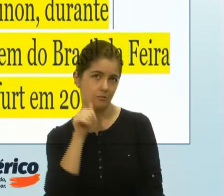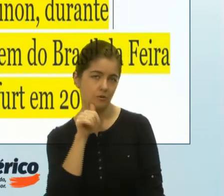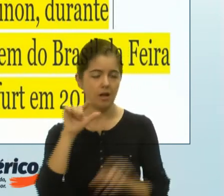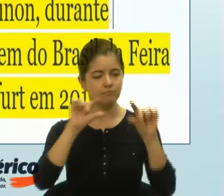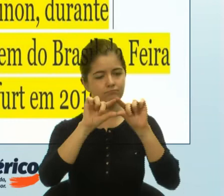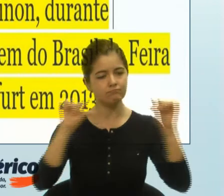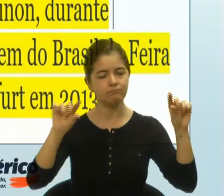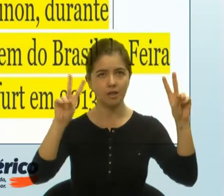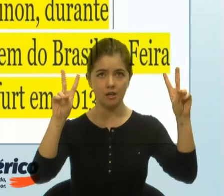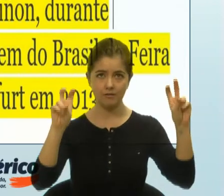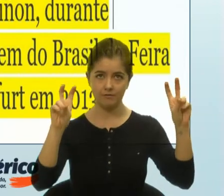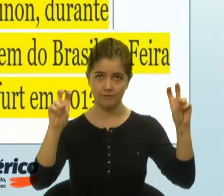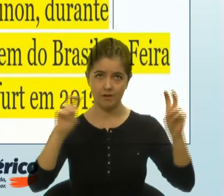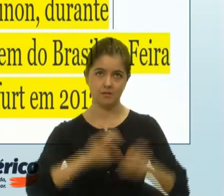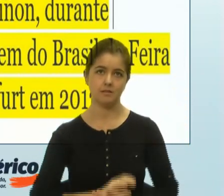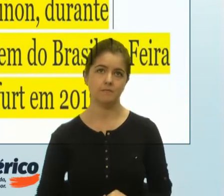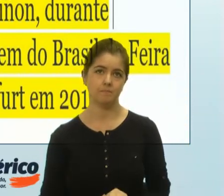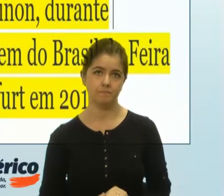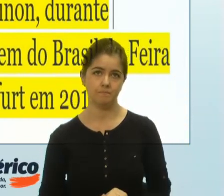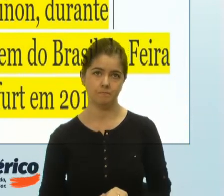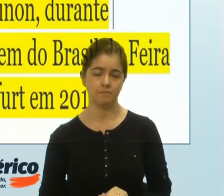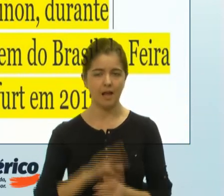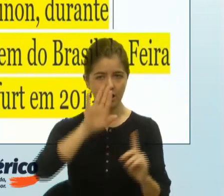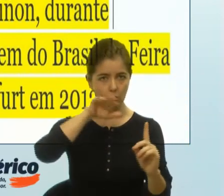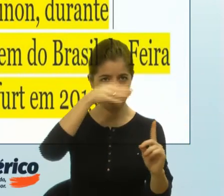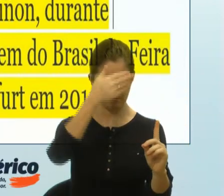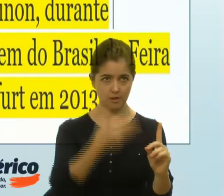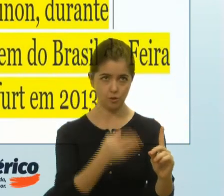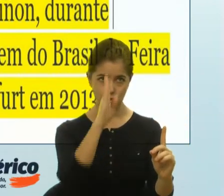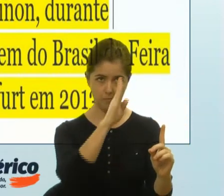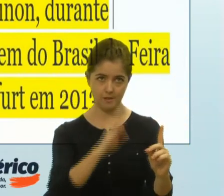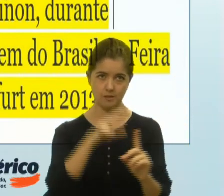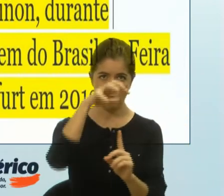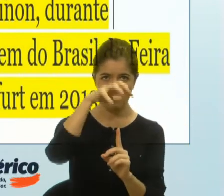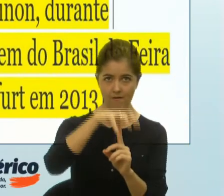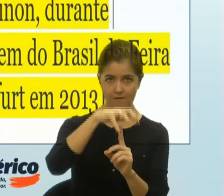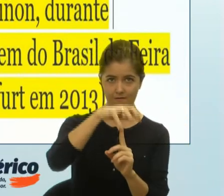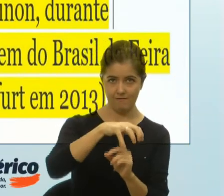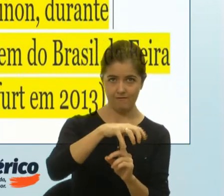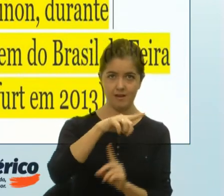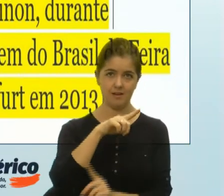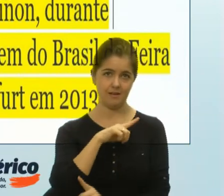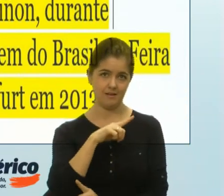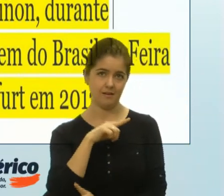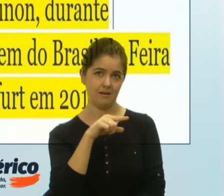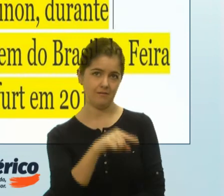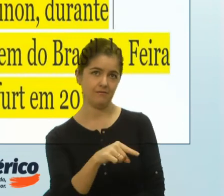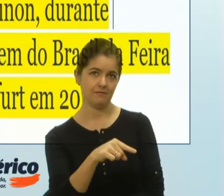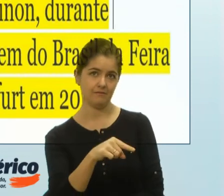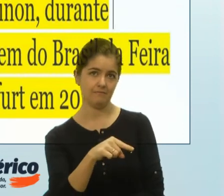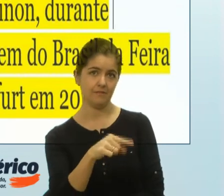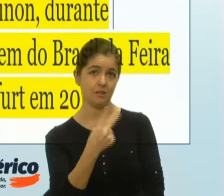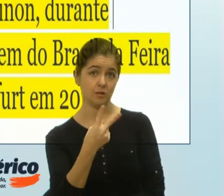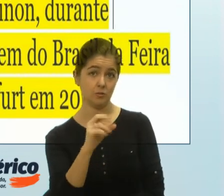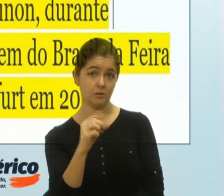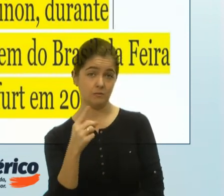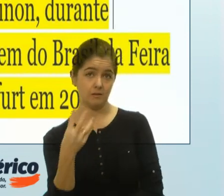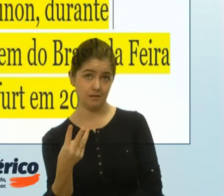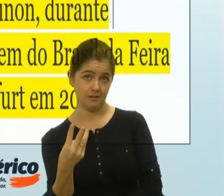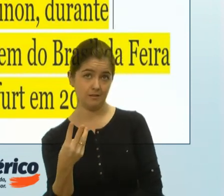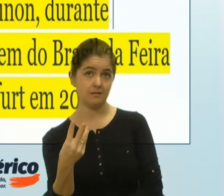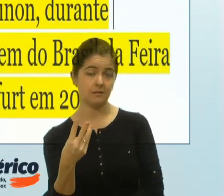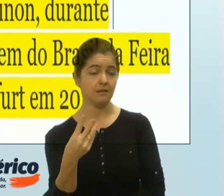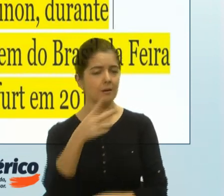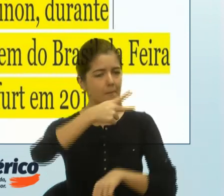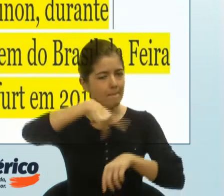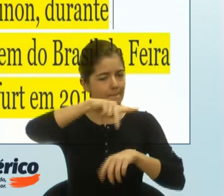ela falou na homenagem do Brasil na Feira de Frankfurt em 2013, quando na Feira de Frankfurt o país homenageado foi